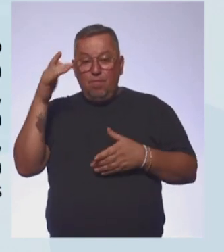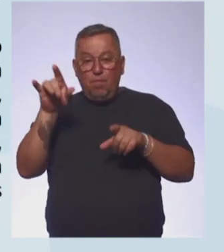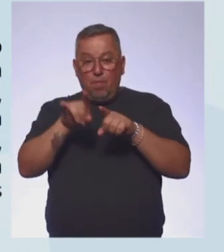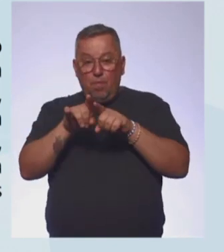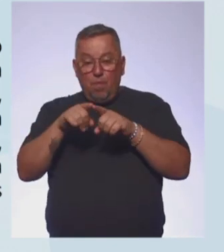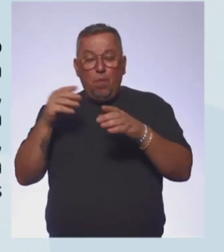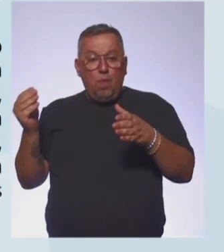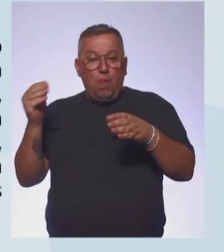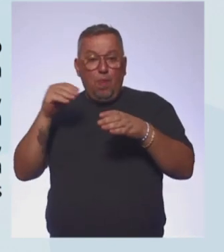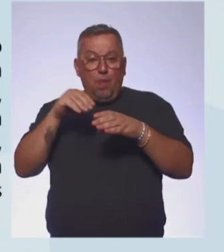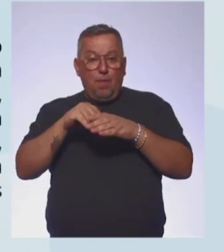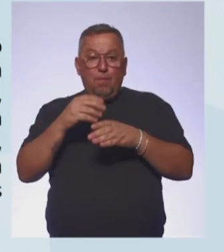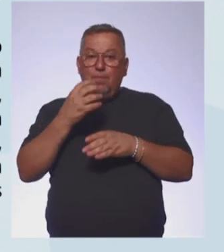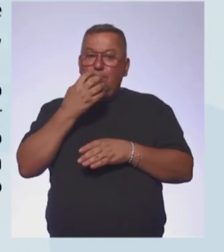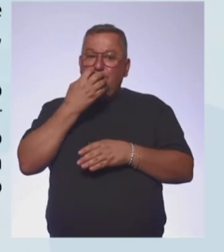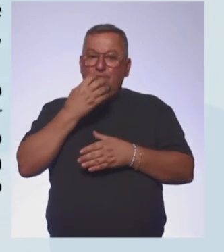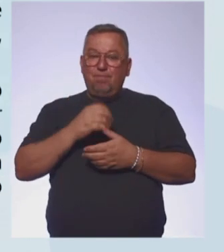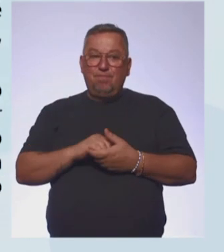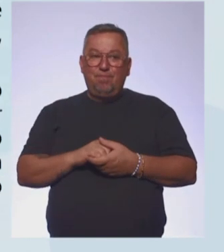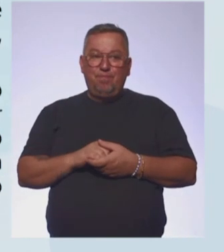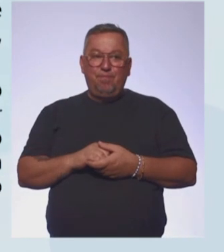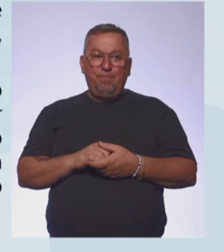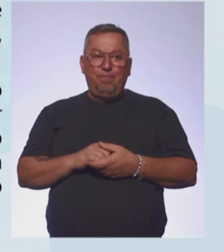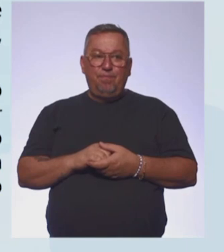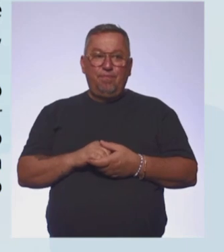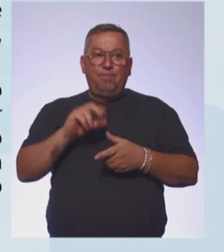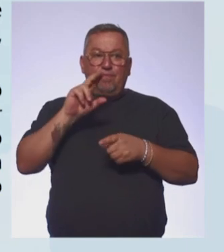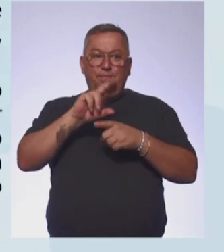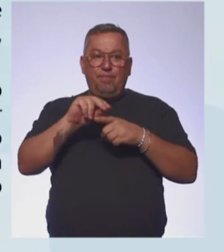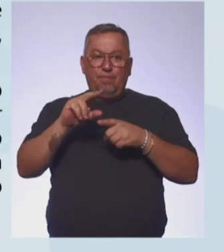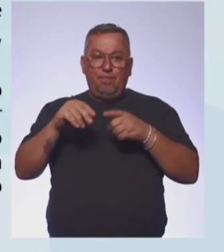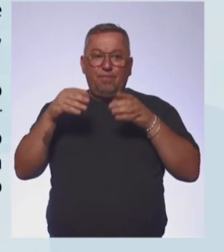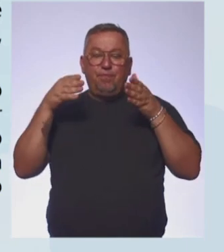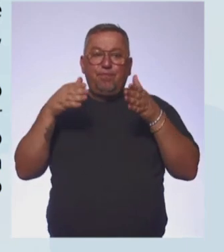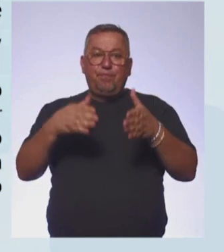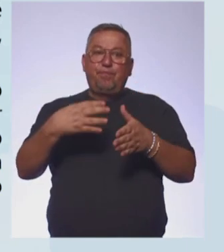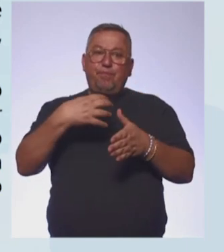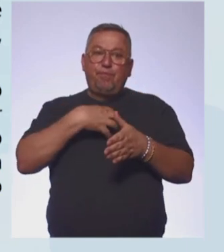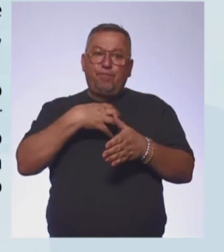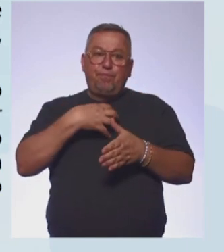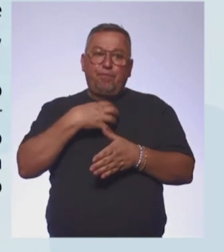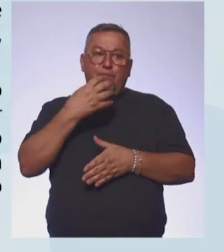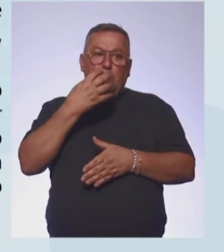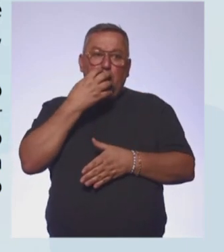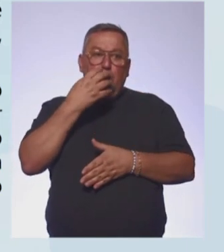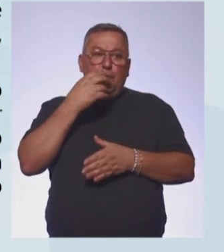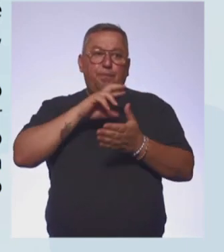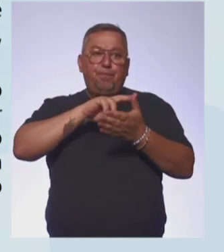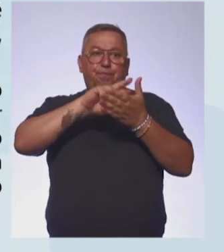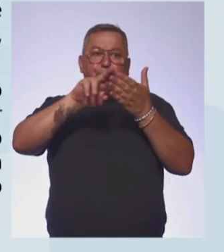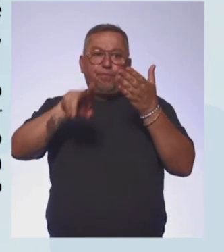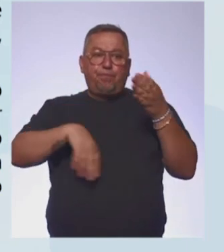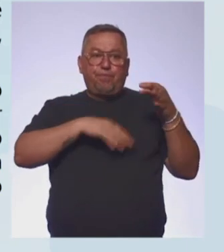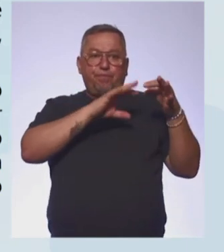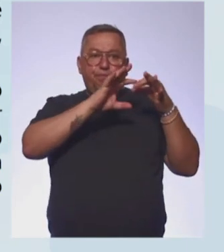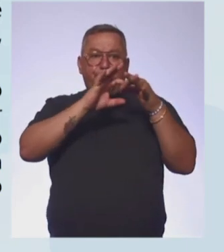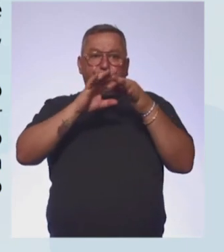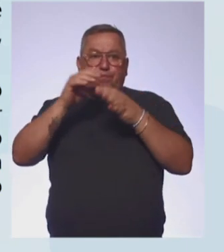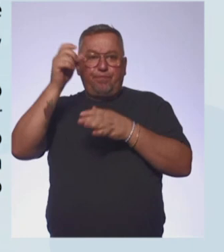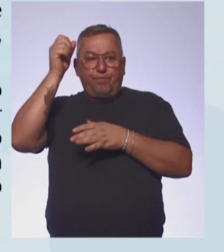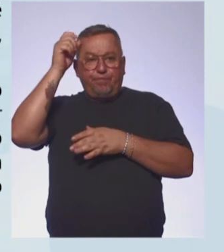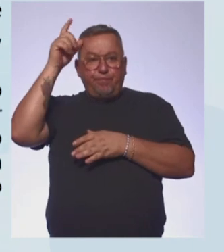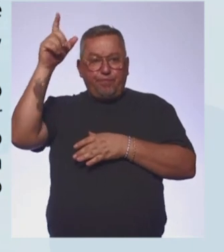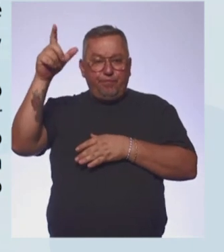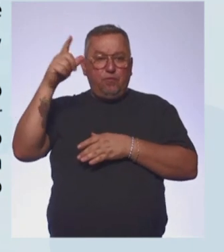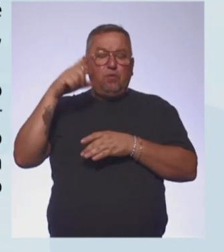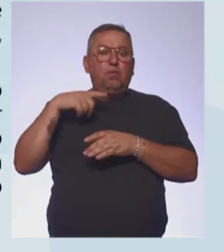incluídos, assim, os cachorros. O artigo também aborda a situação dos cães com relação aos diferentes contextos